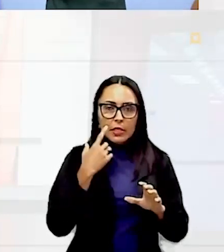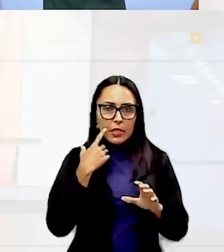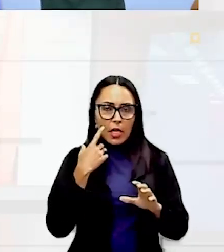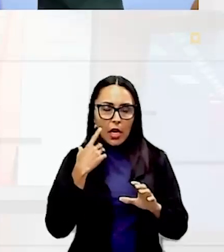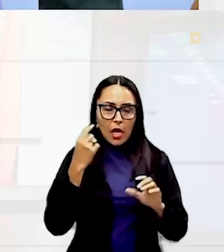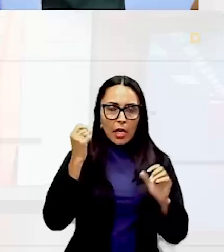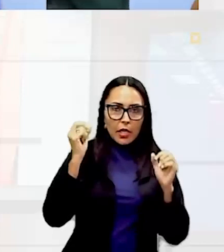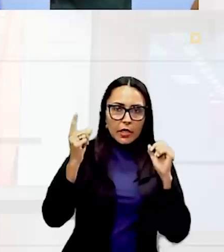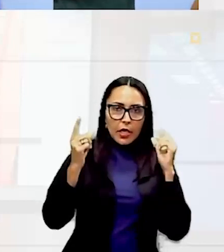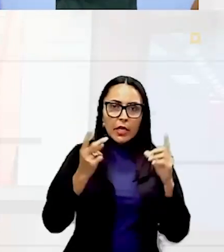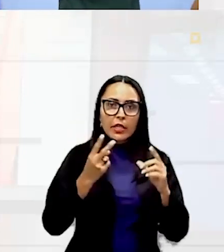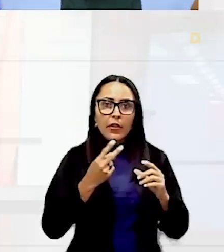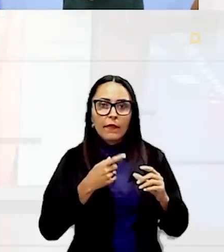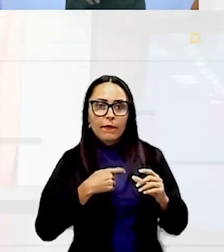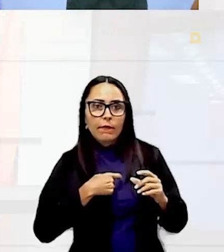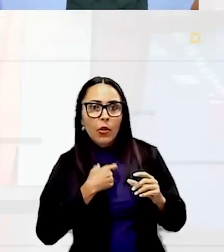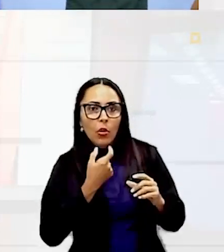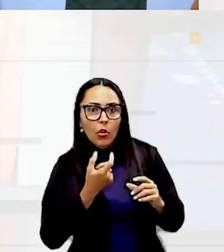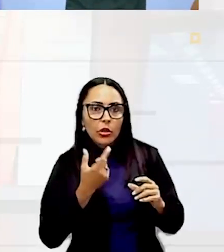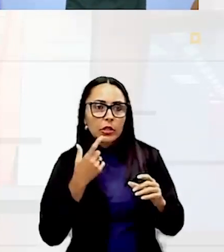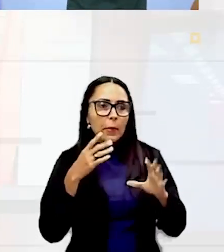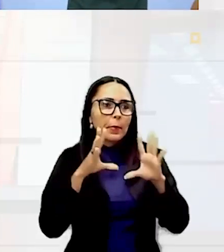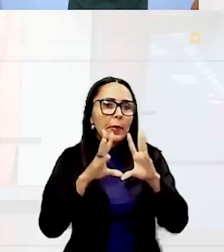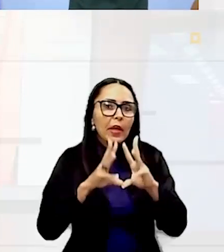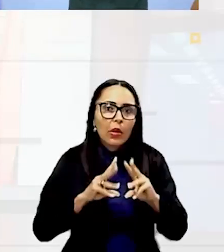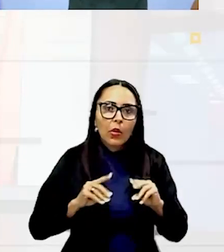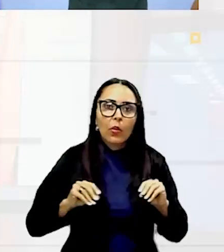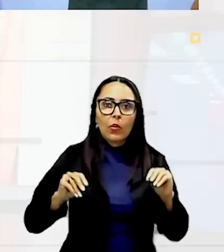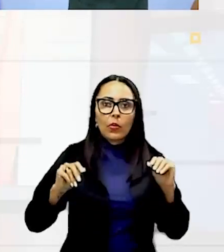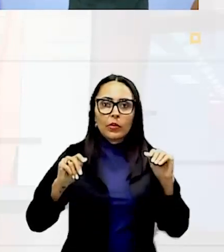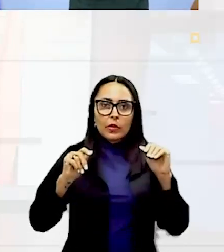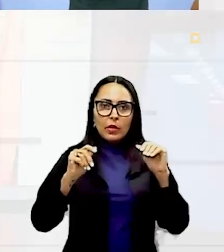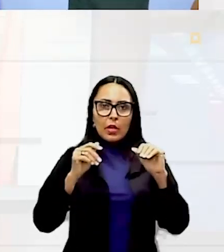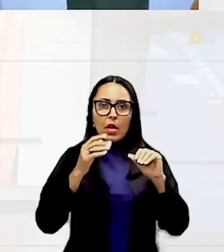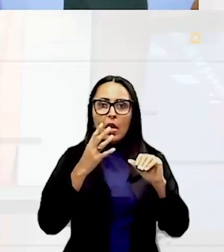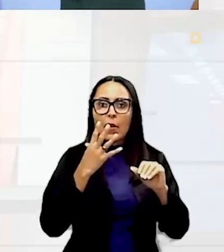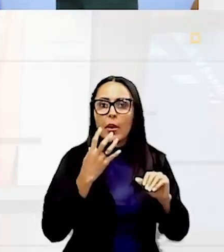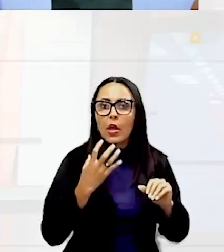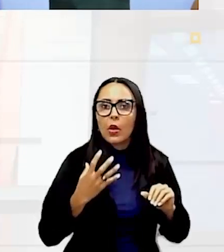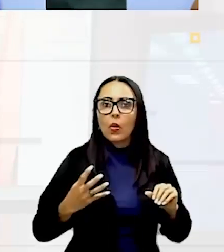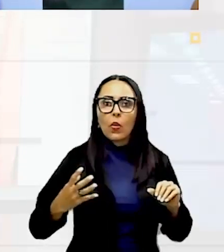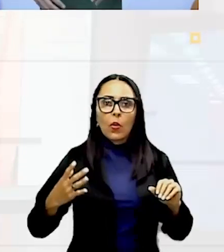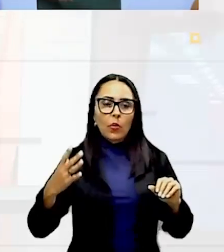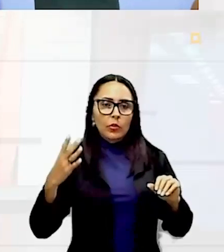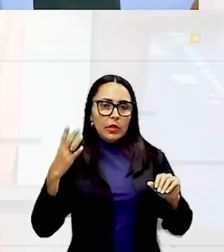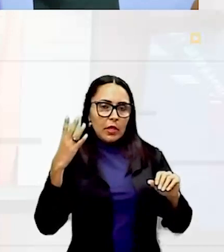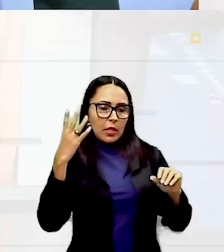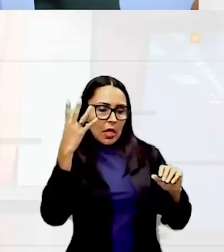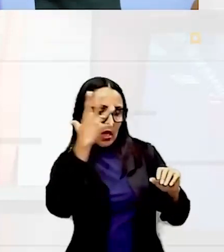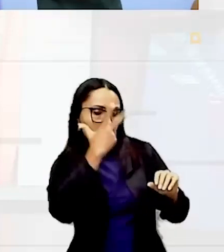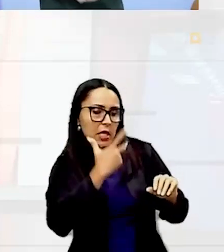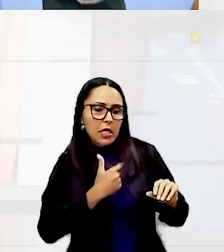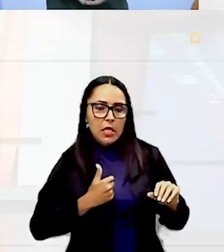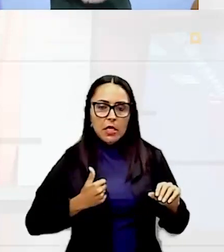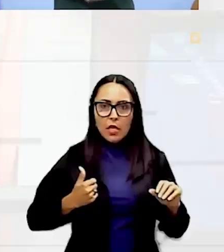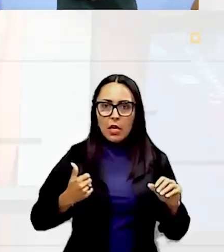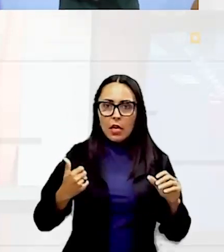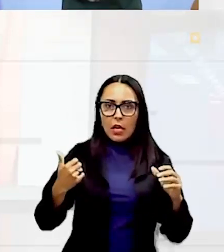ideia da voz dela, uma voz melódica, uma voz linda,